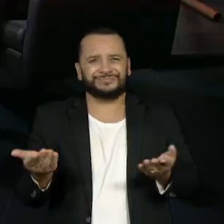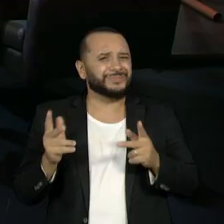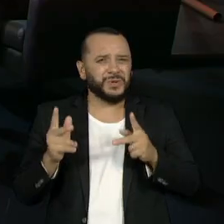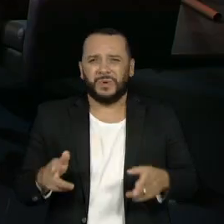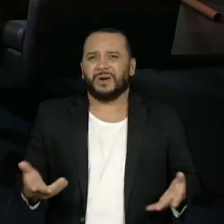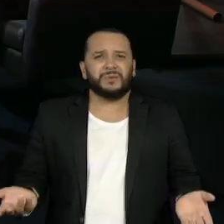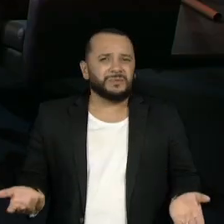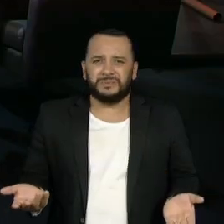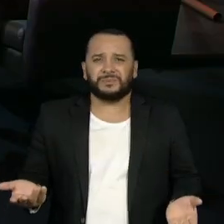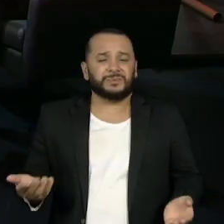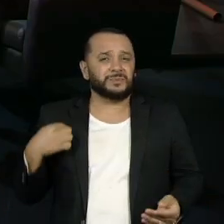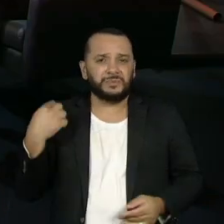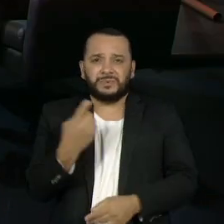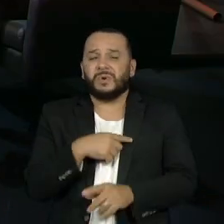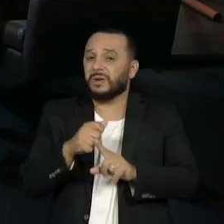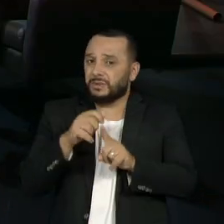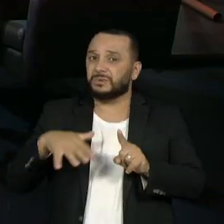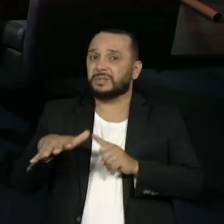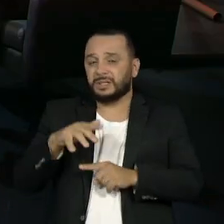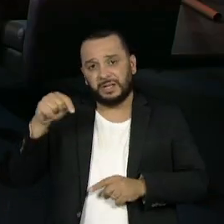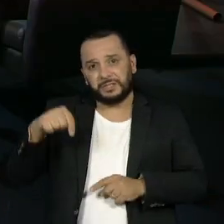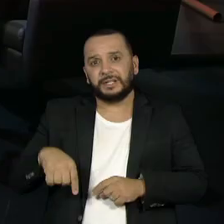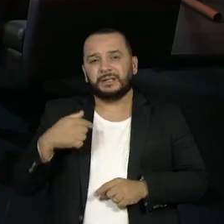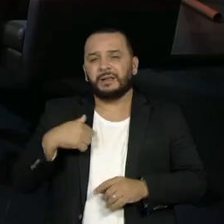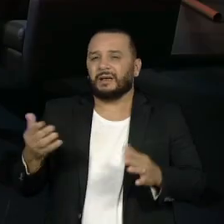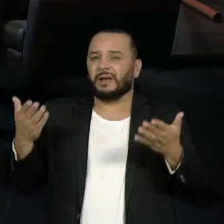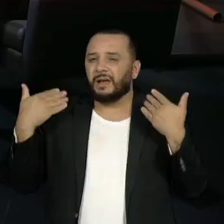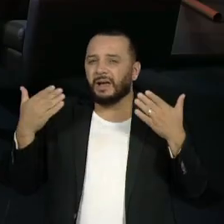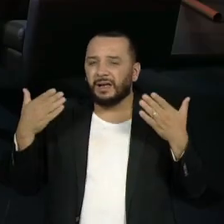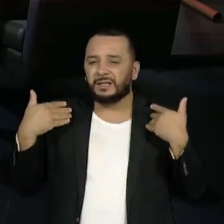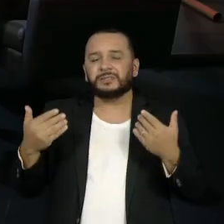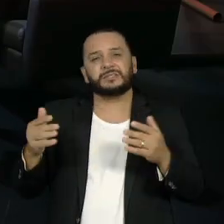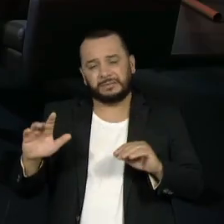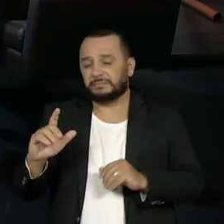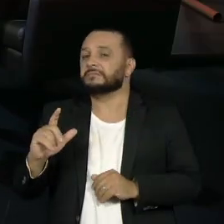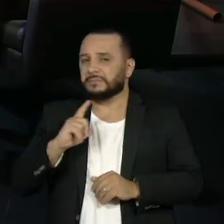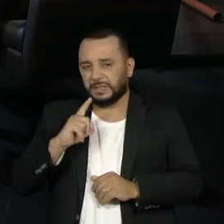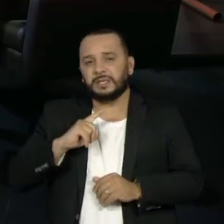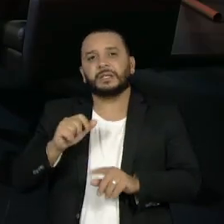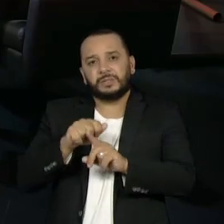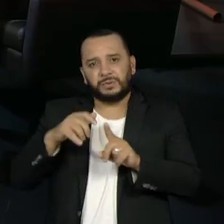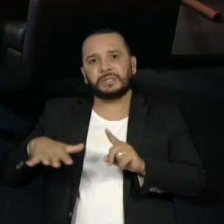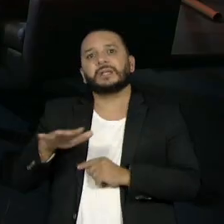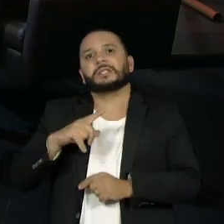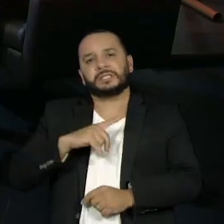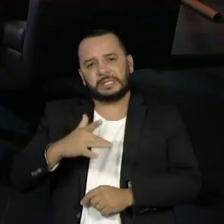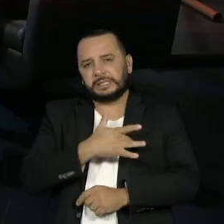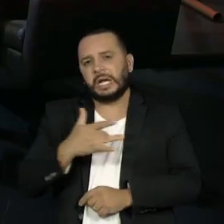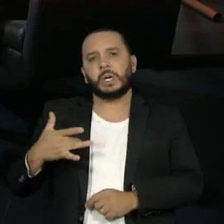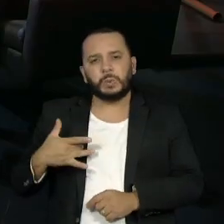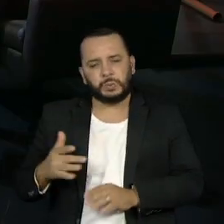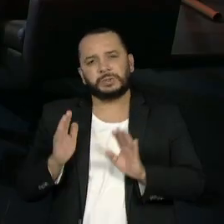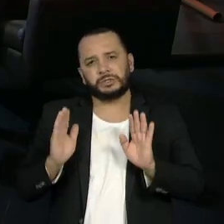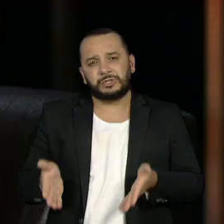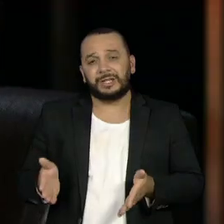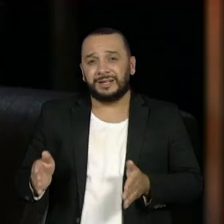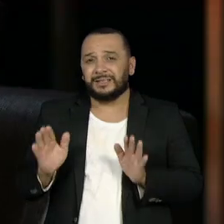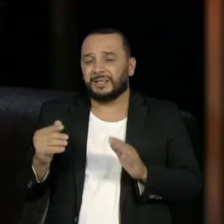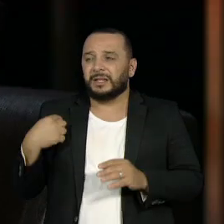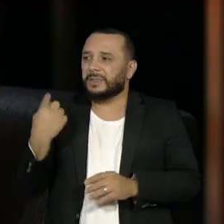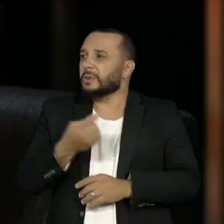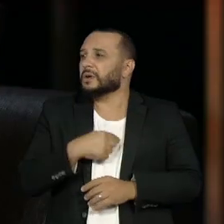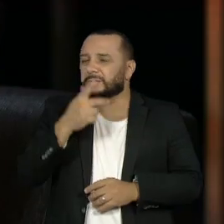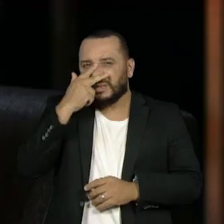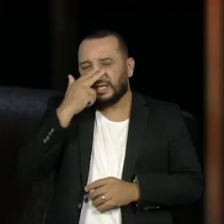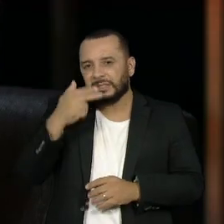acho que Nós estamos uma sociedade ocidental é uma sociedade preparada parar ter saúde nós não estamos preparados para a morte